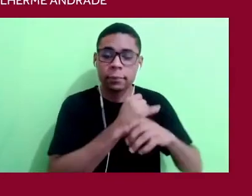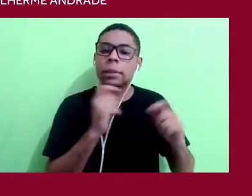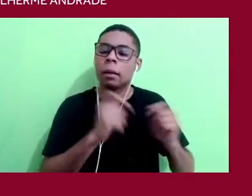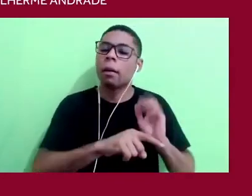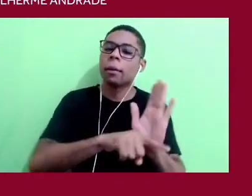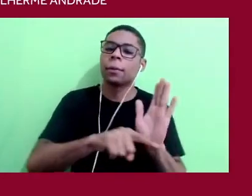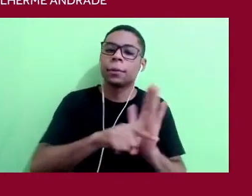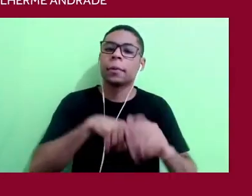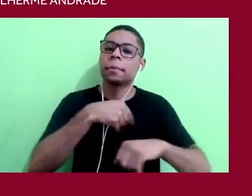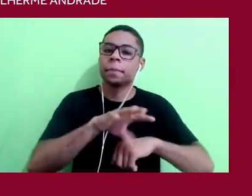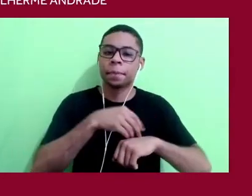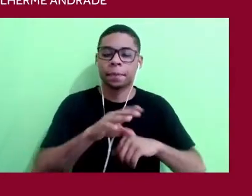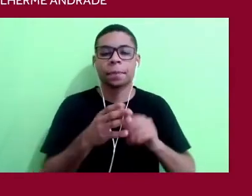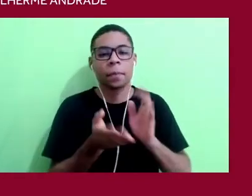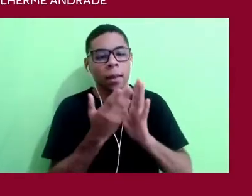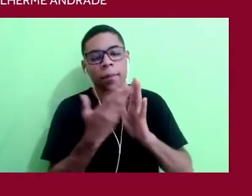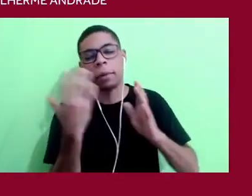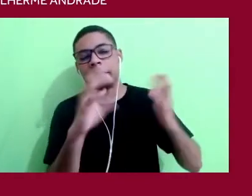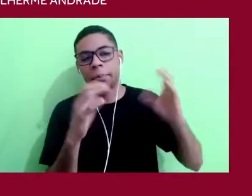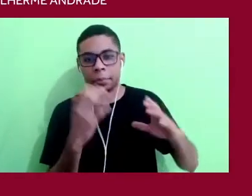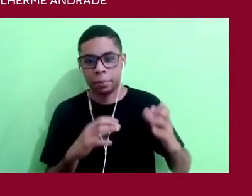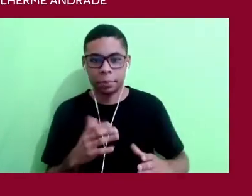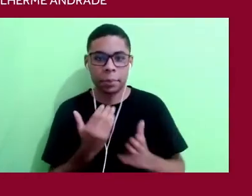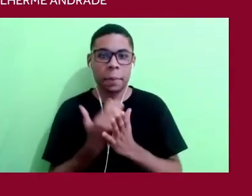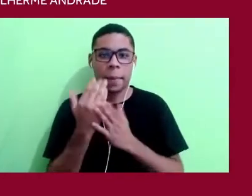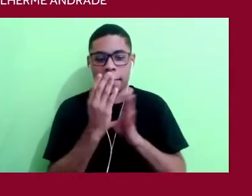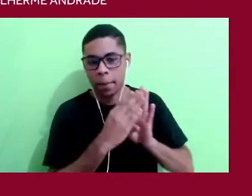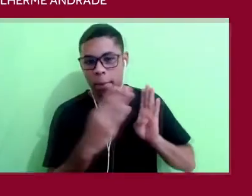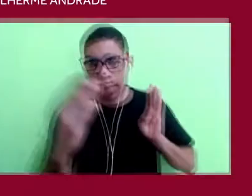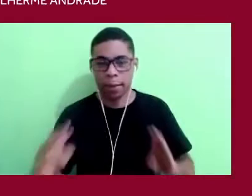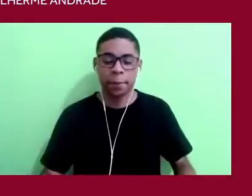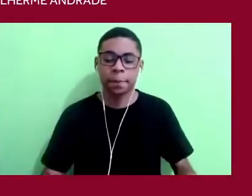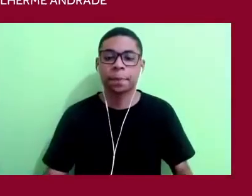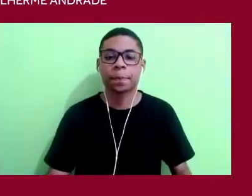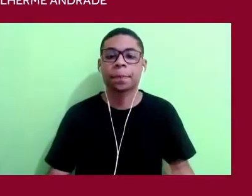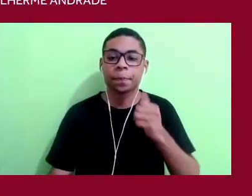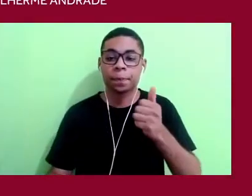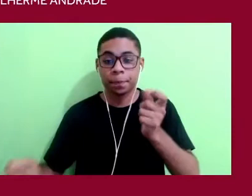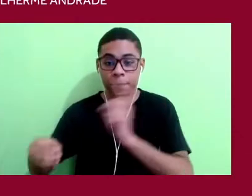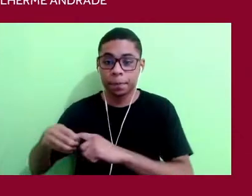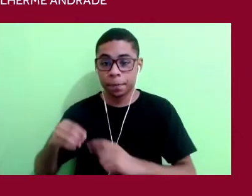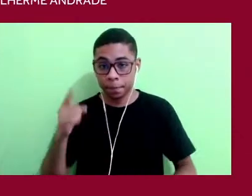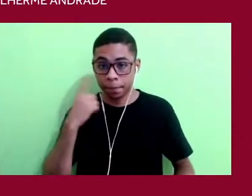as bibliotecas, tá? Vamos voltar então lá para o slide.